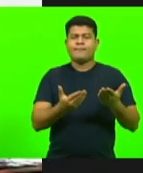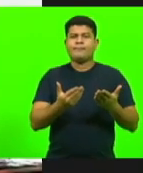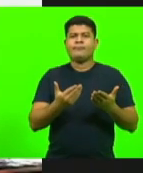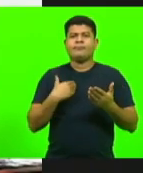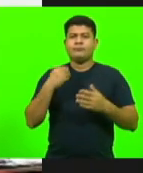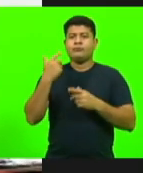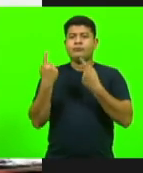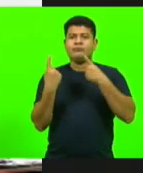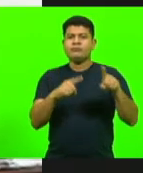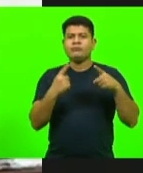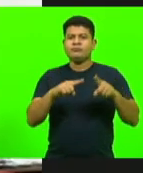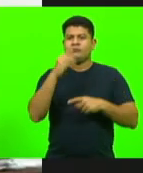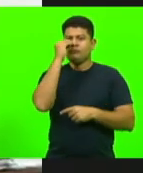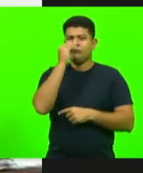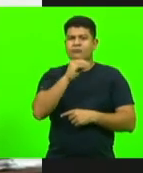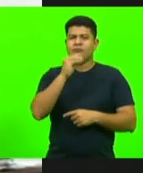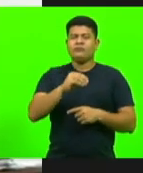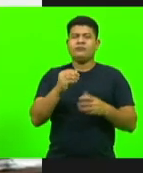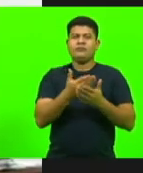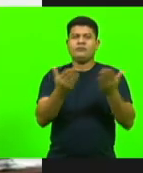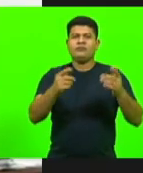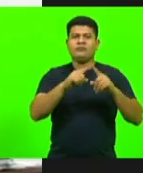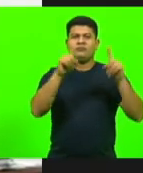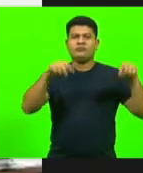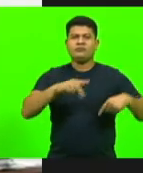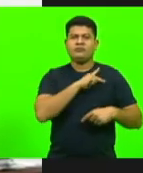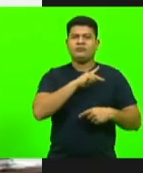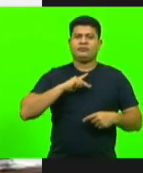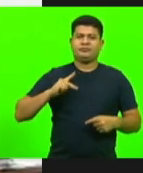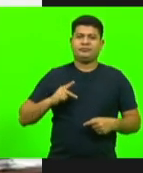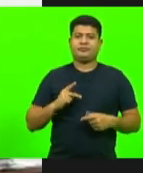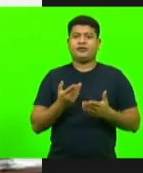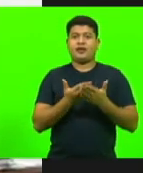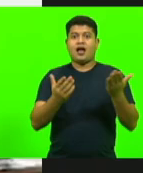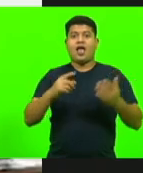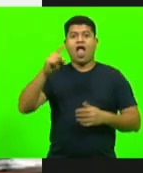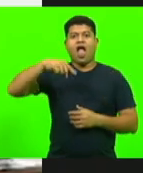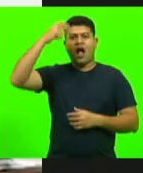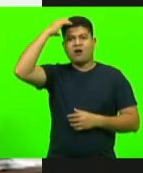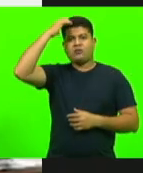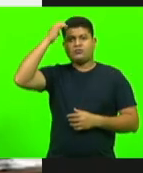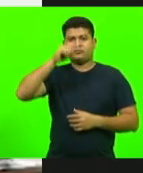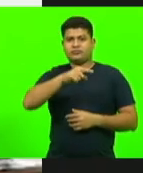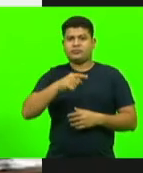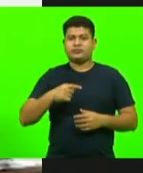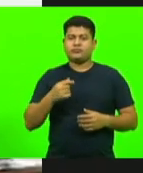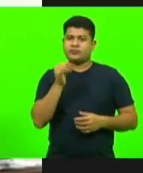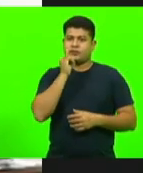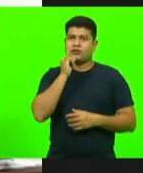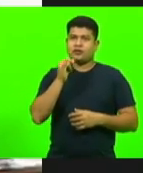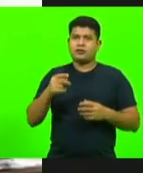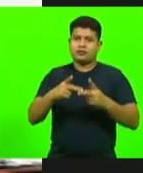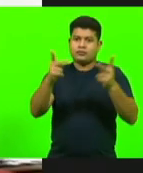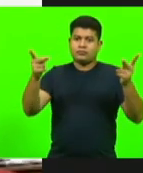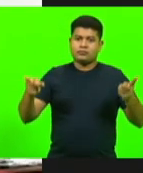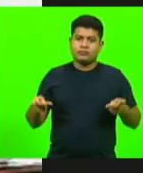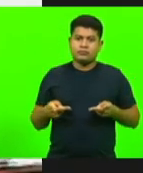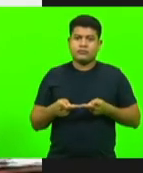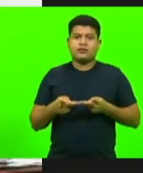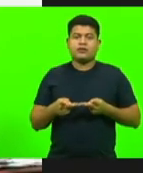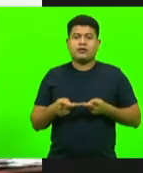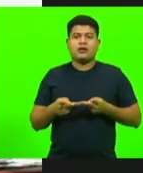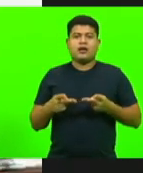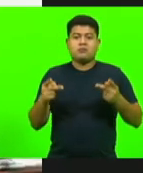Servidores Públicos colocando eles como culpados né É muito engraçado você não vai comprar o entregador da Pizza saber o que você vai comprar